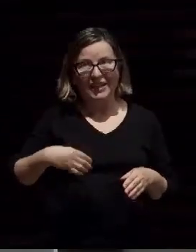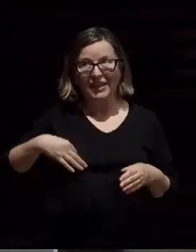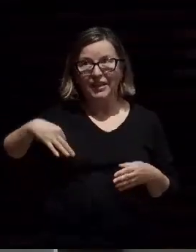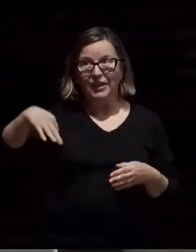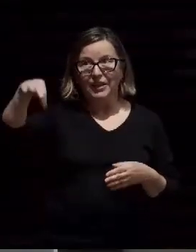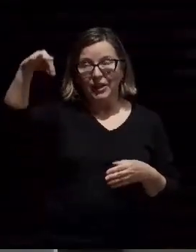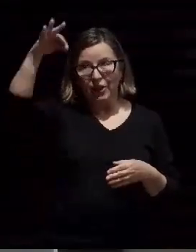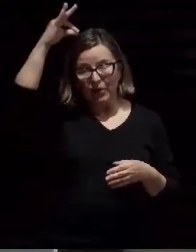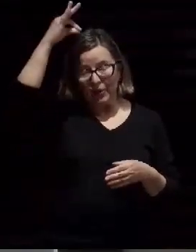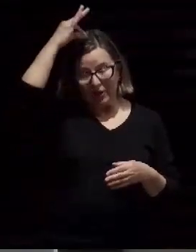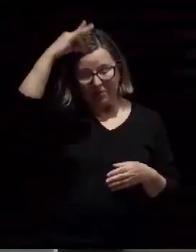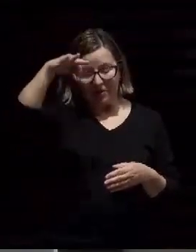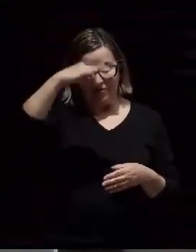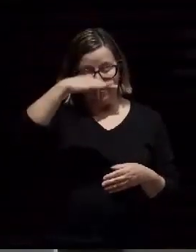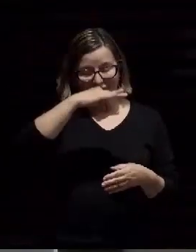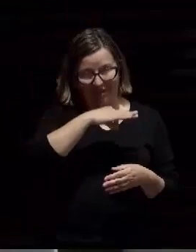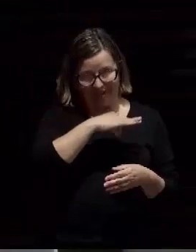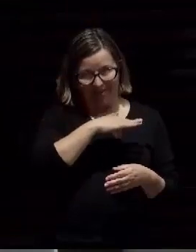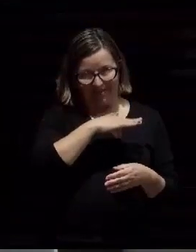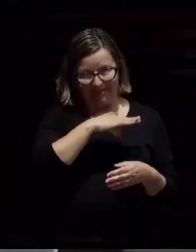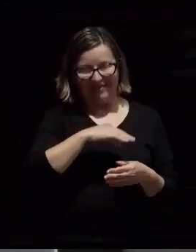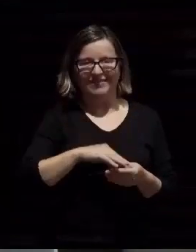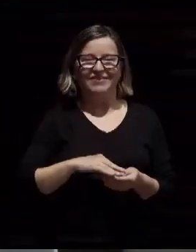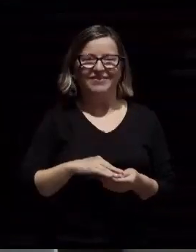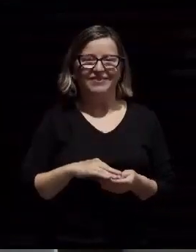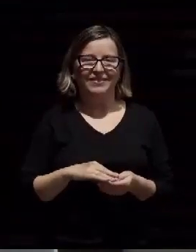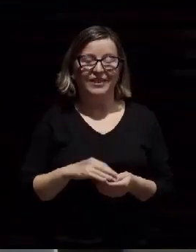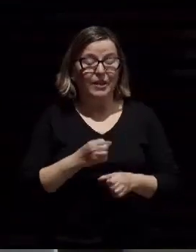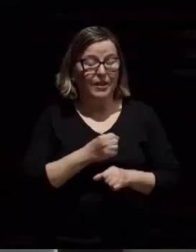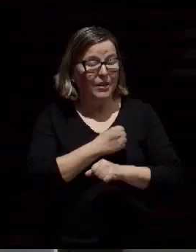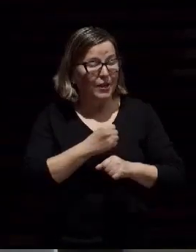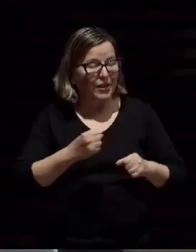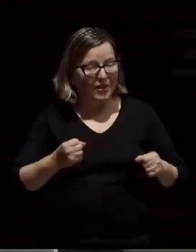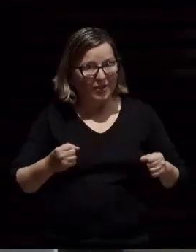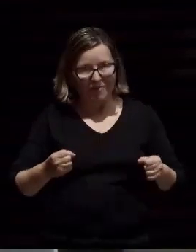as explicações dessas revelações.